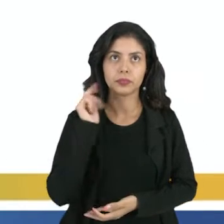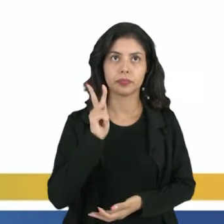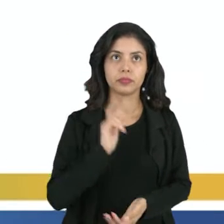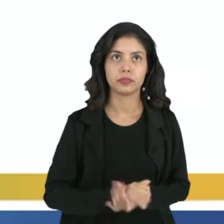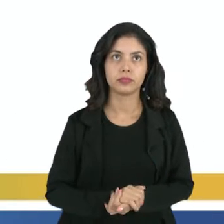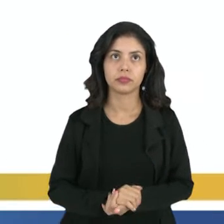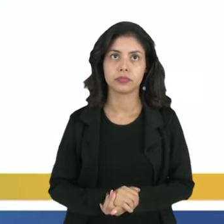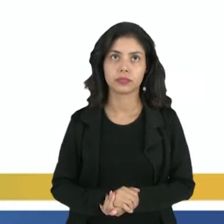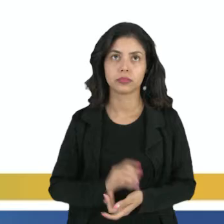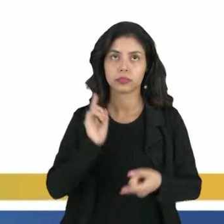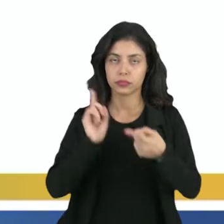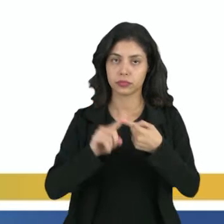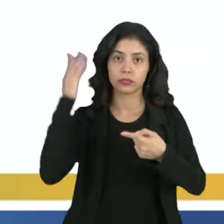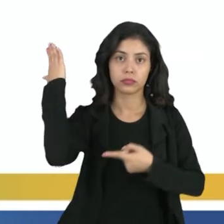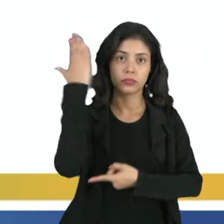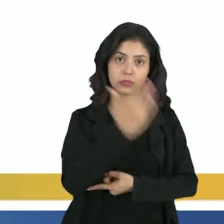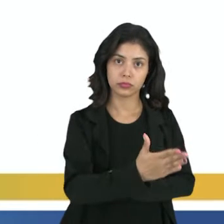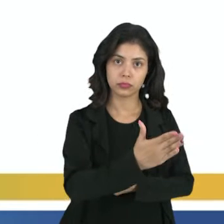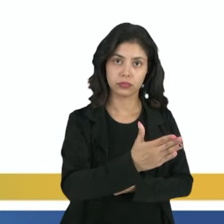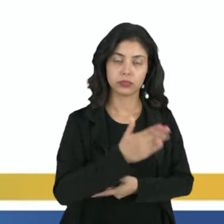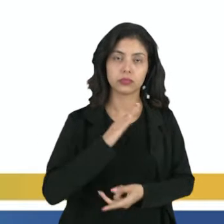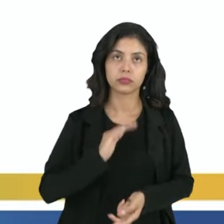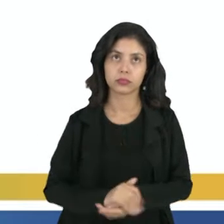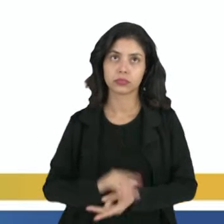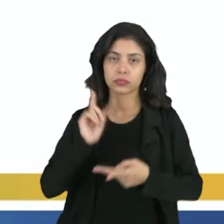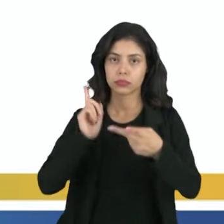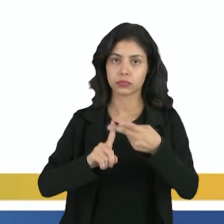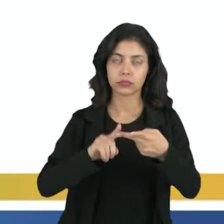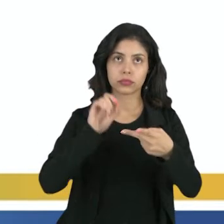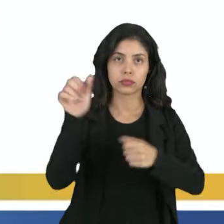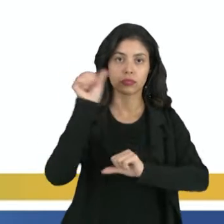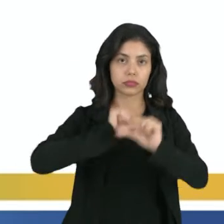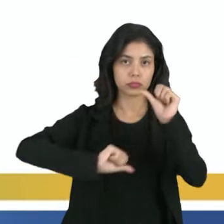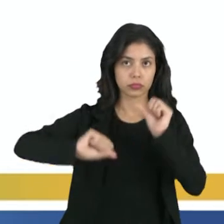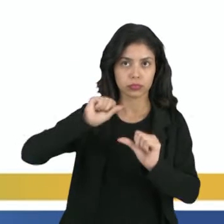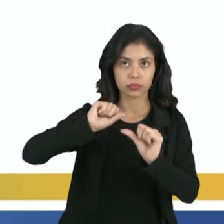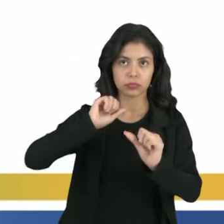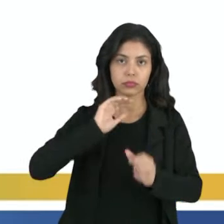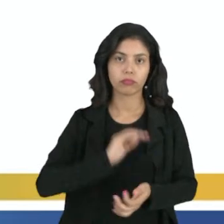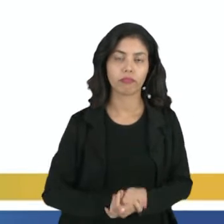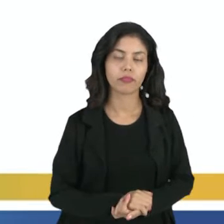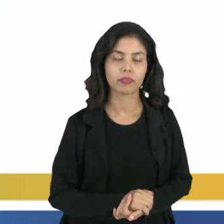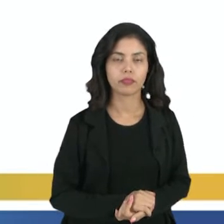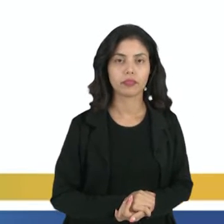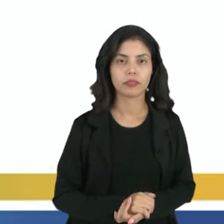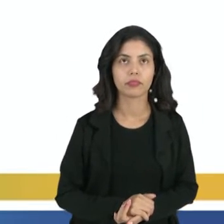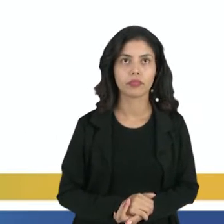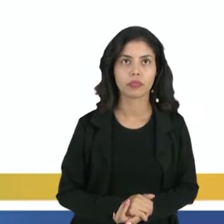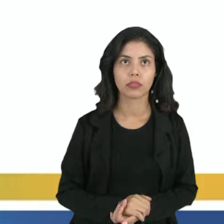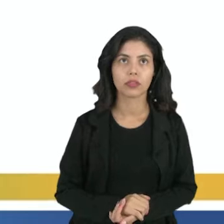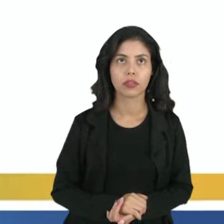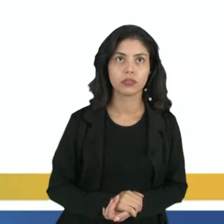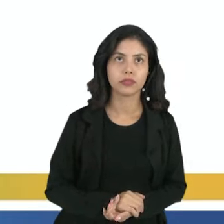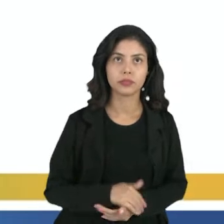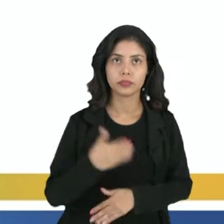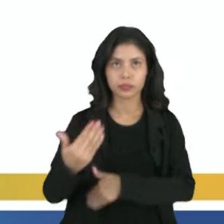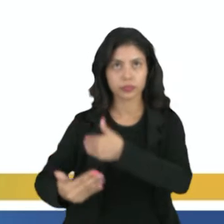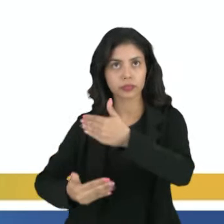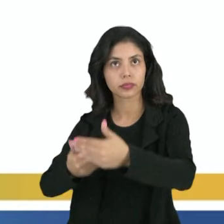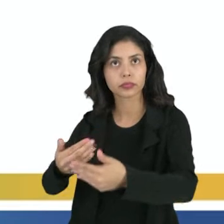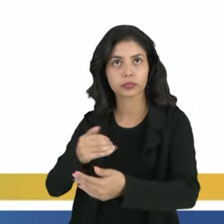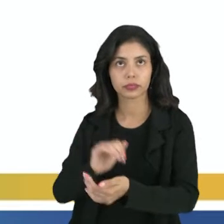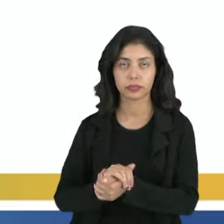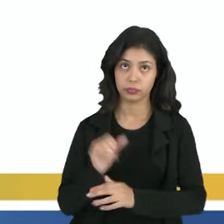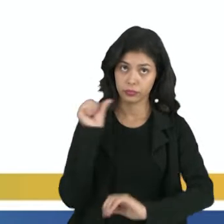ok? Então, nós temos a reação 1, ela é a direta, reação 2, ela é a inversa. Então, em